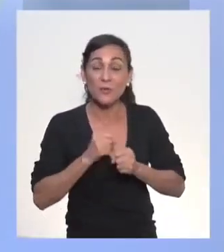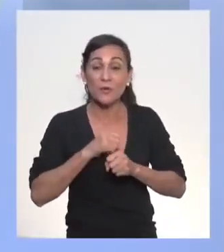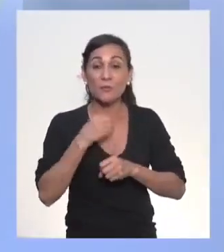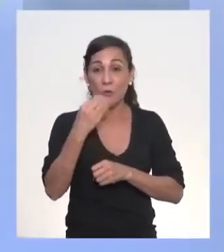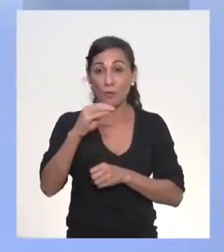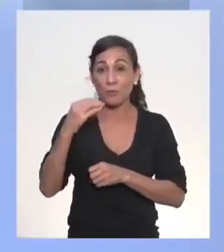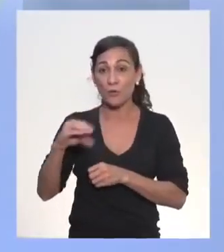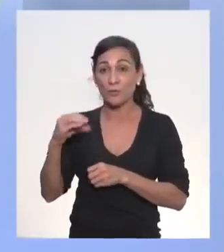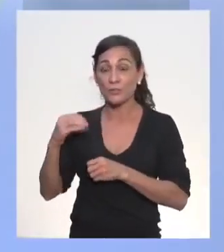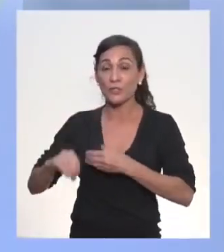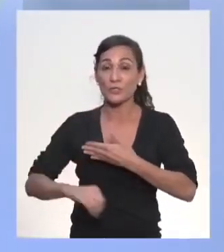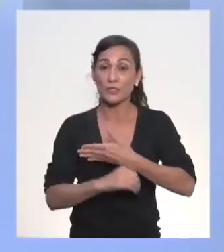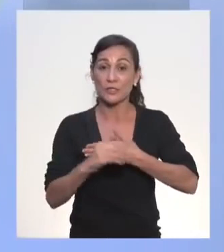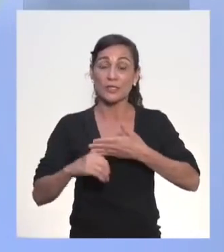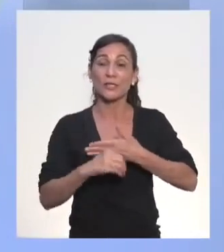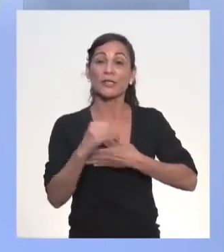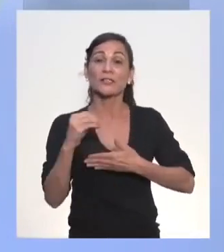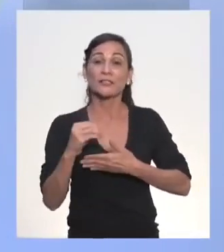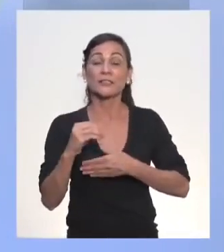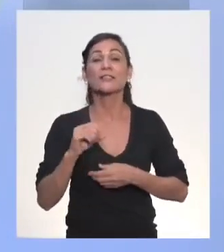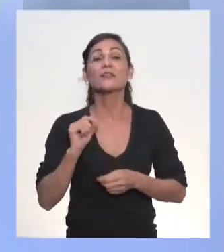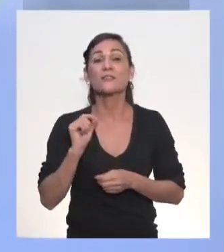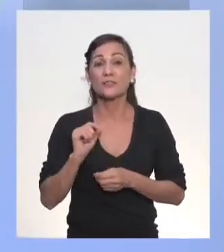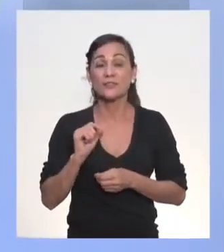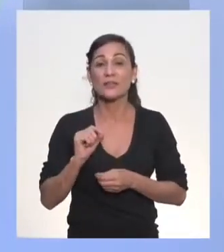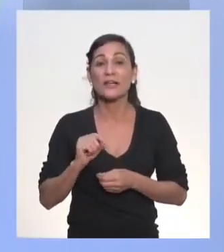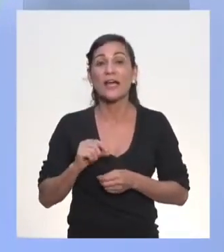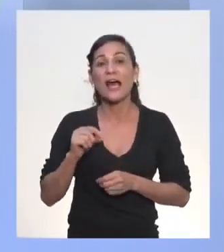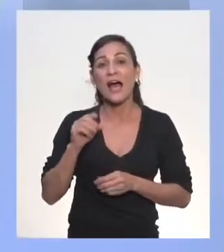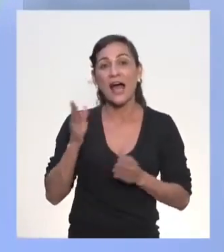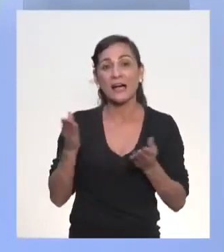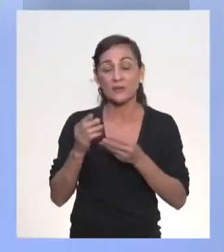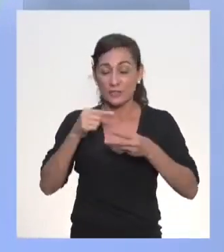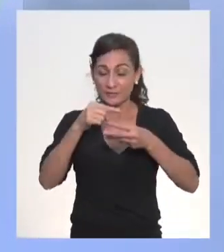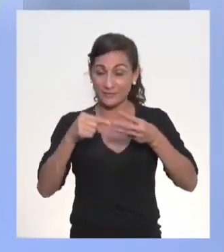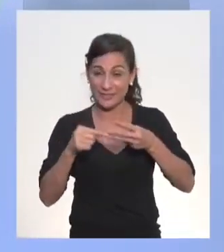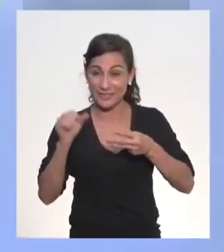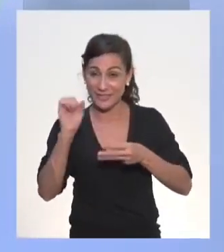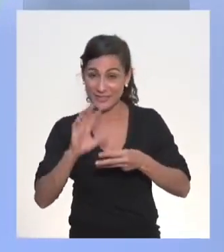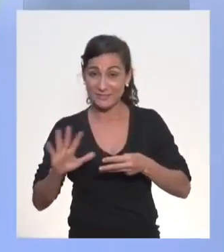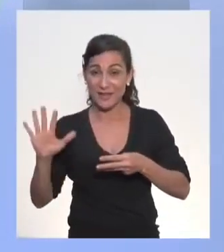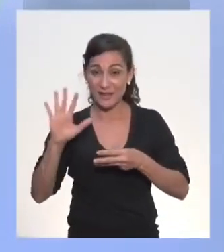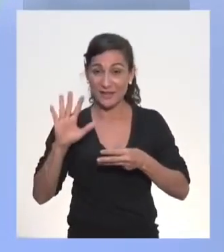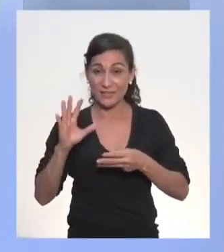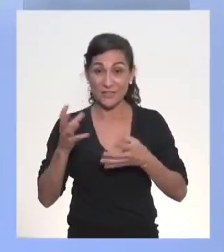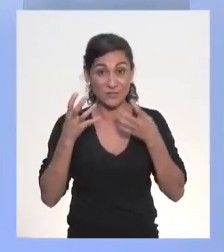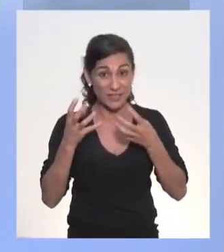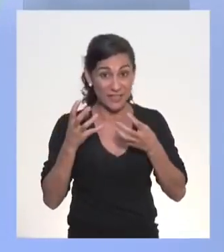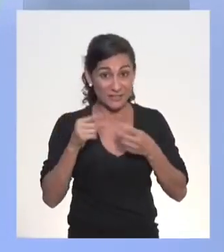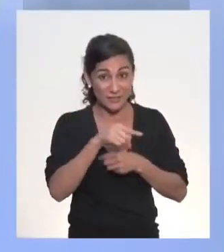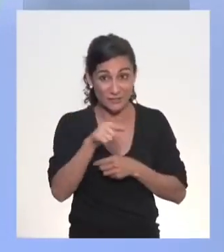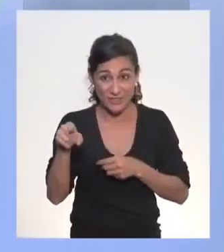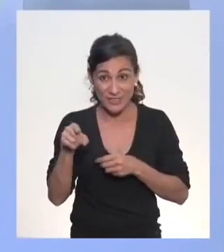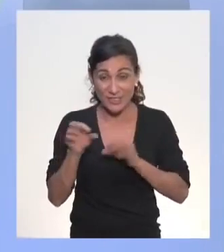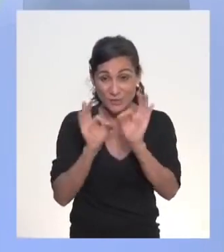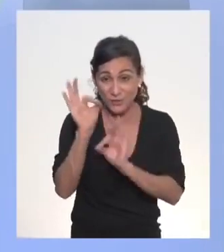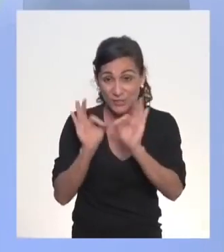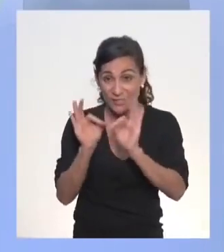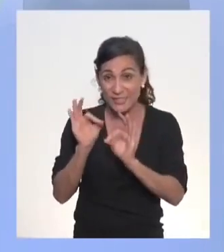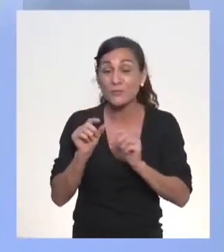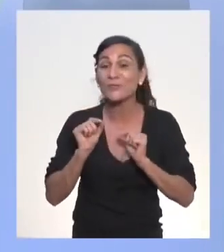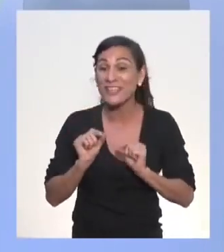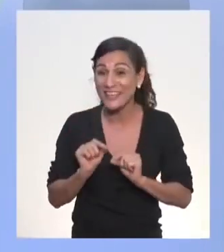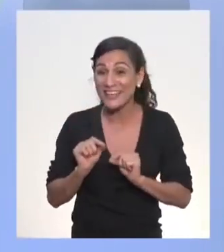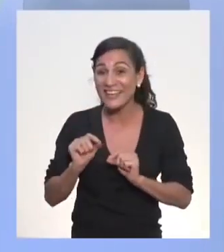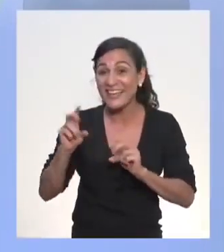portuguesa, CMSP_EM. Eu vou passar para vocês agora 3 imagens e eu gostaria que vocês elaborassem